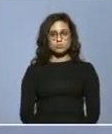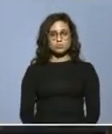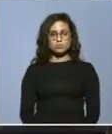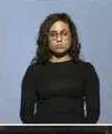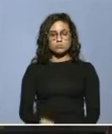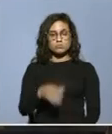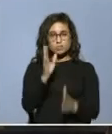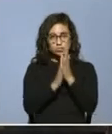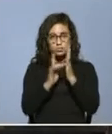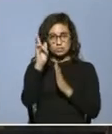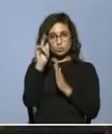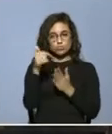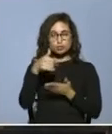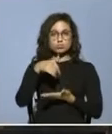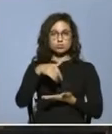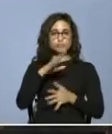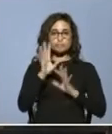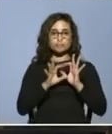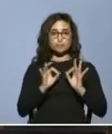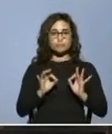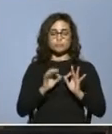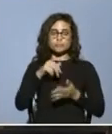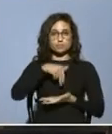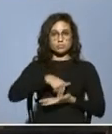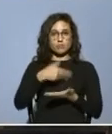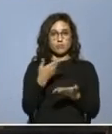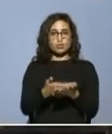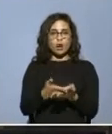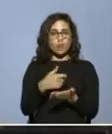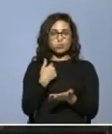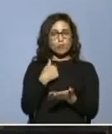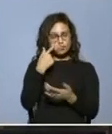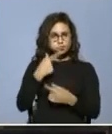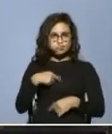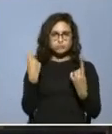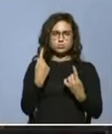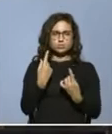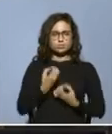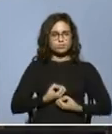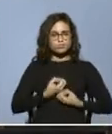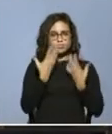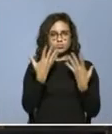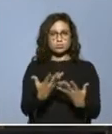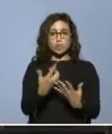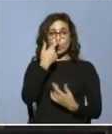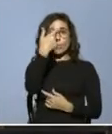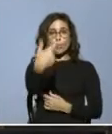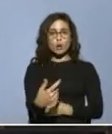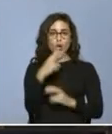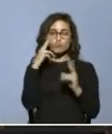Quando Deus se faz presente, quando Deus se mostra, se revela, se deixa encontrar por um ser